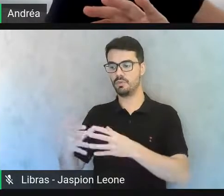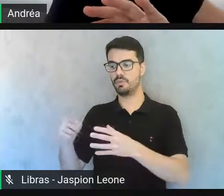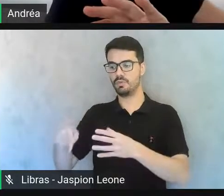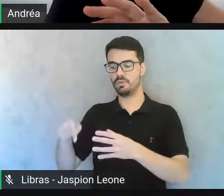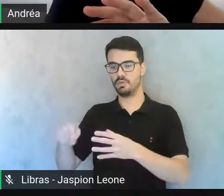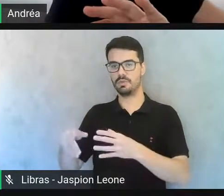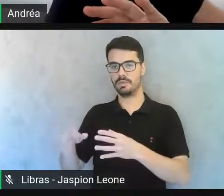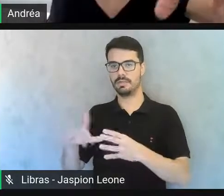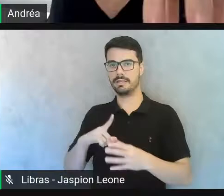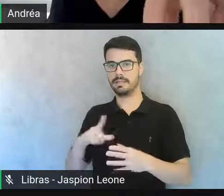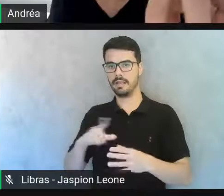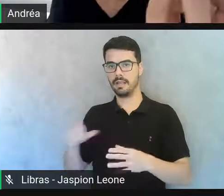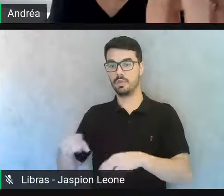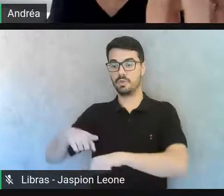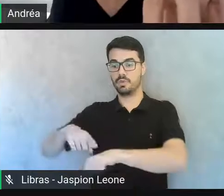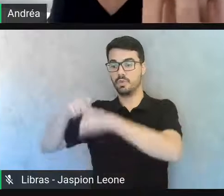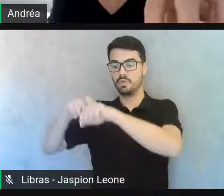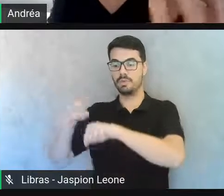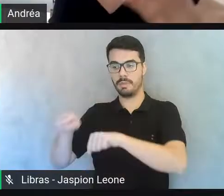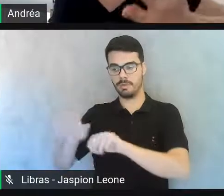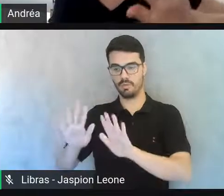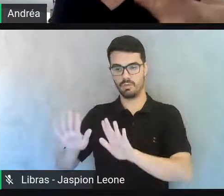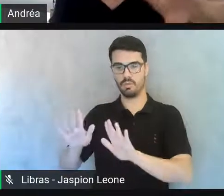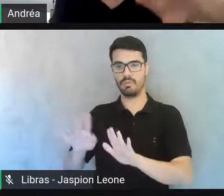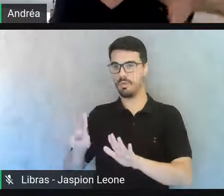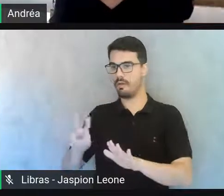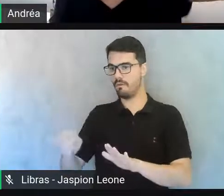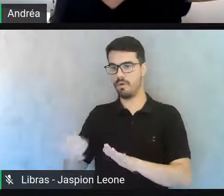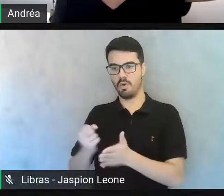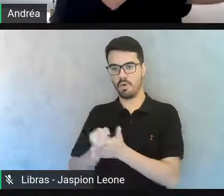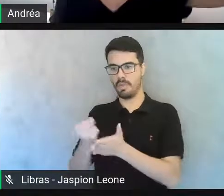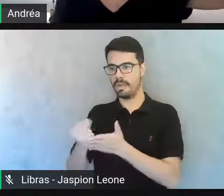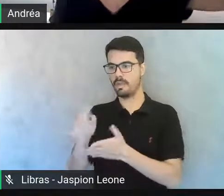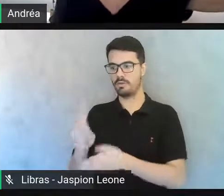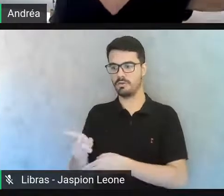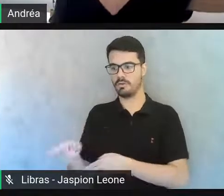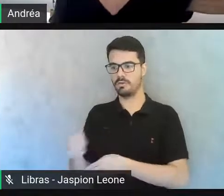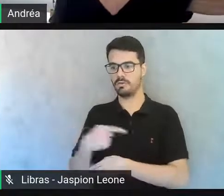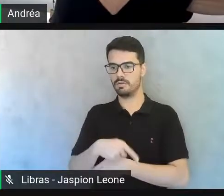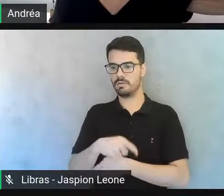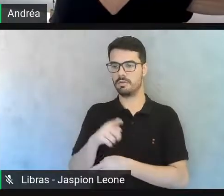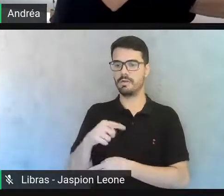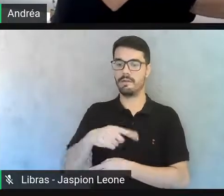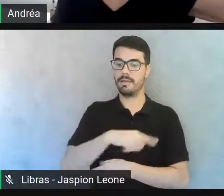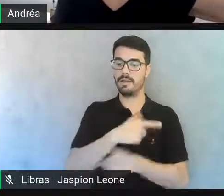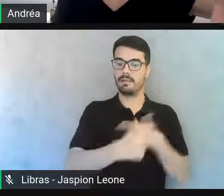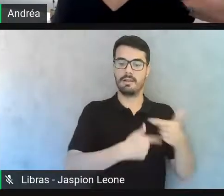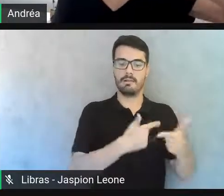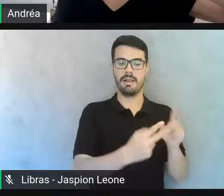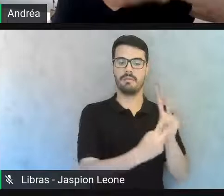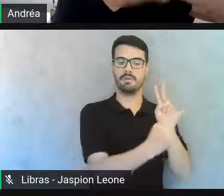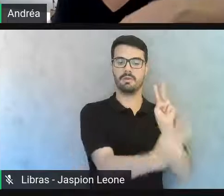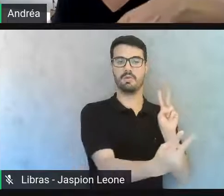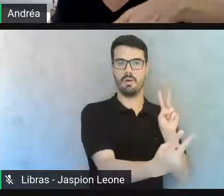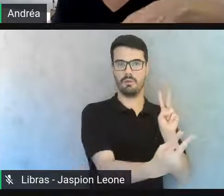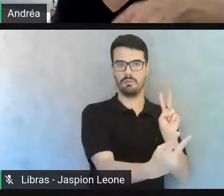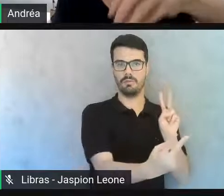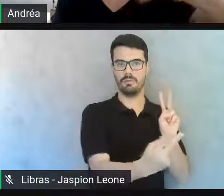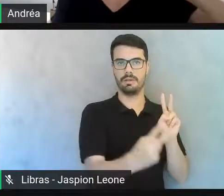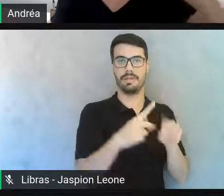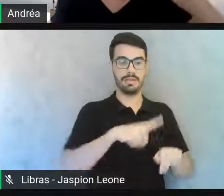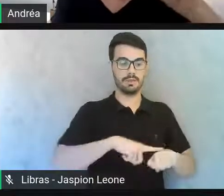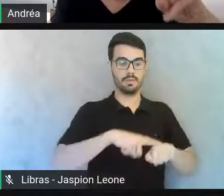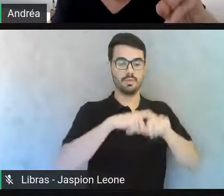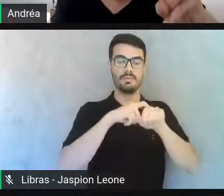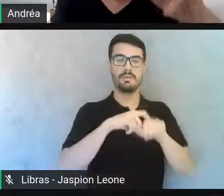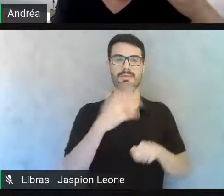eu suspendo a execução física, né? E vão para casa no remoto. A suspensão que a gente tratou à